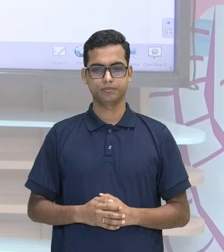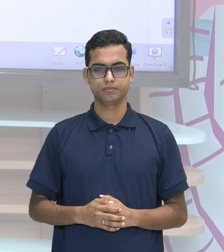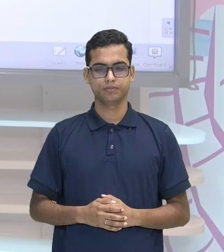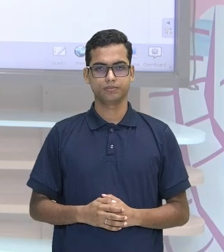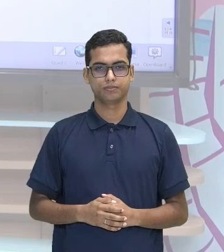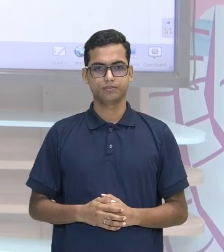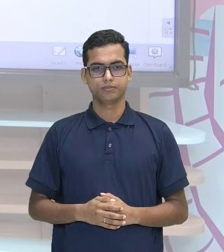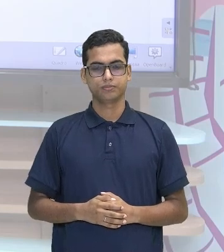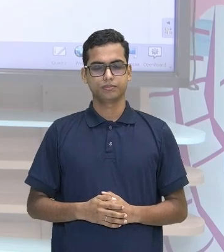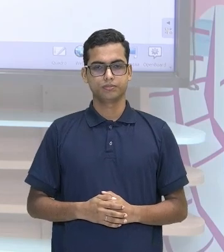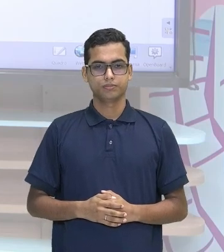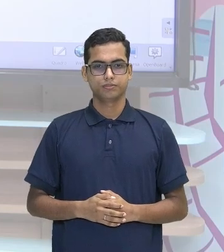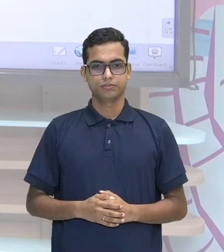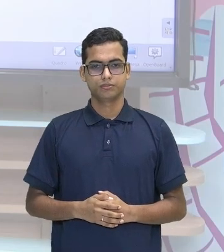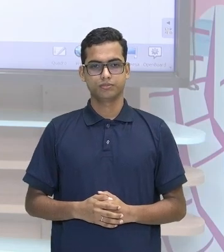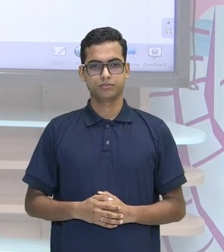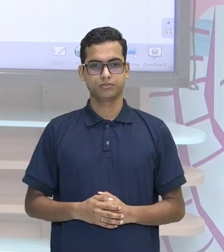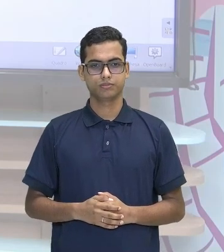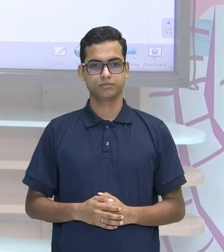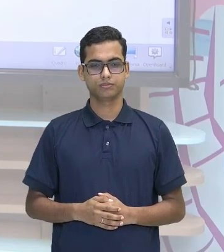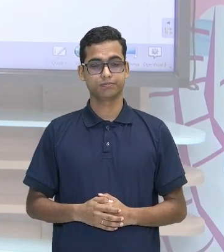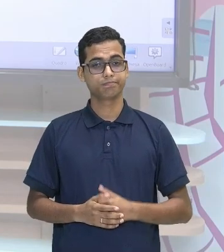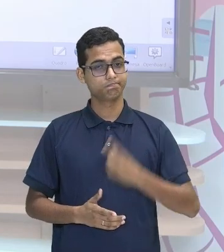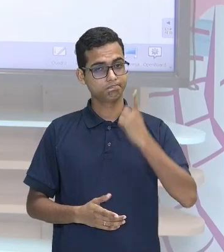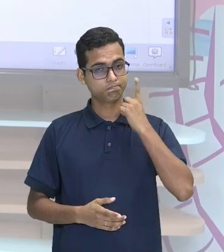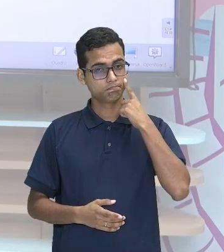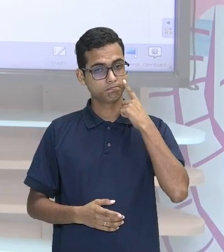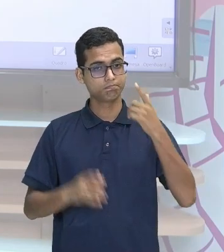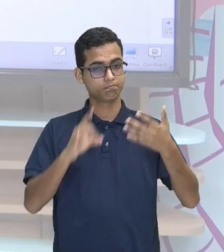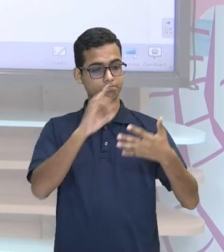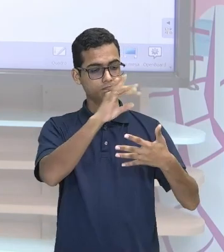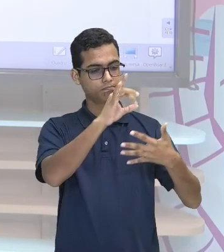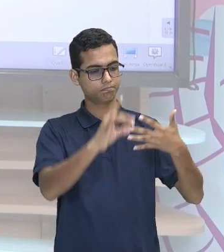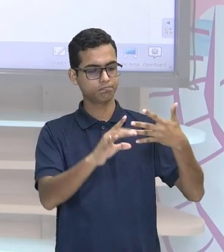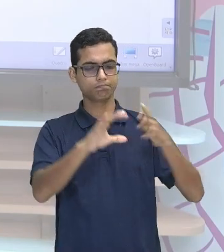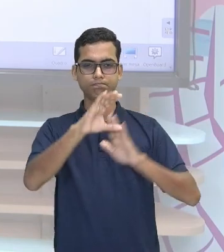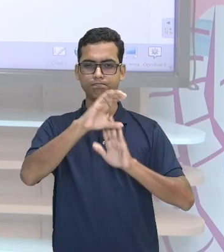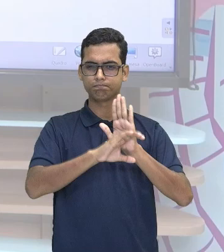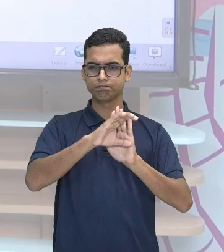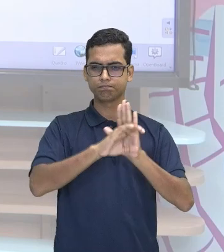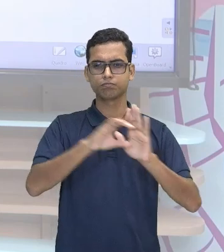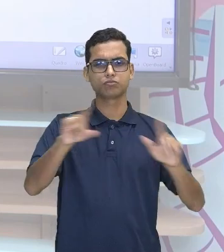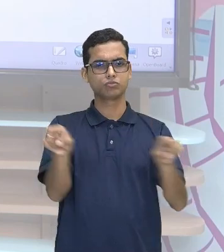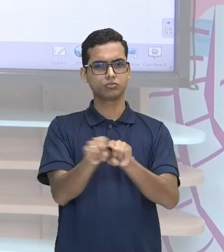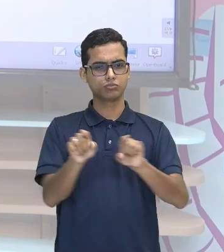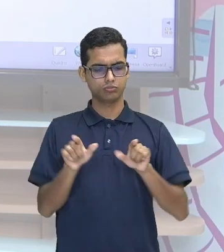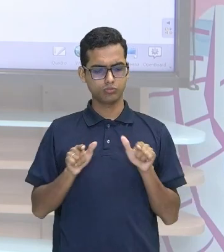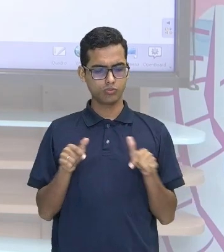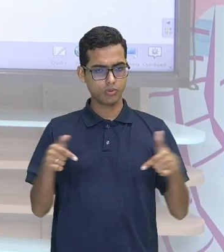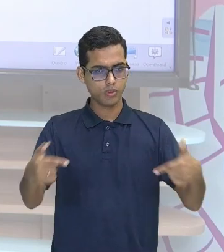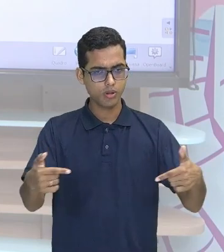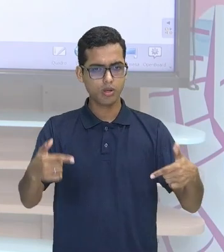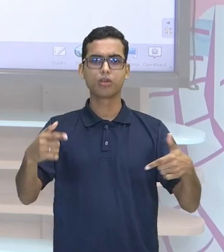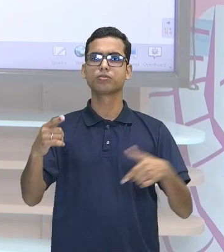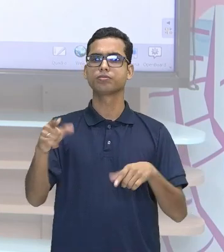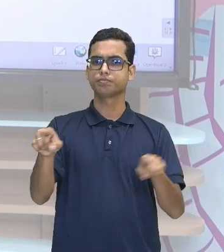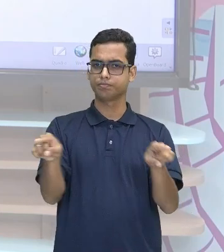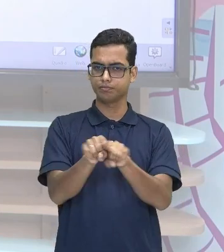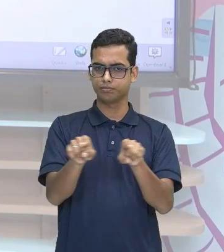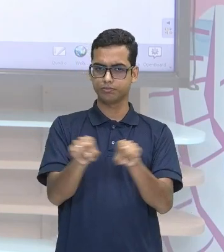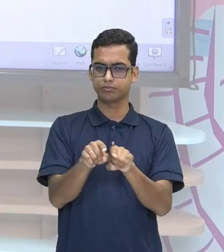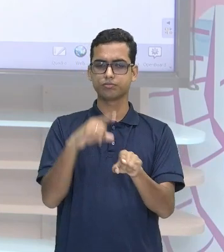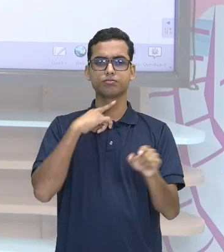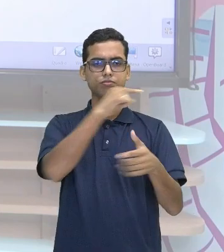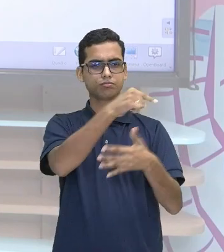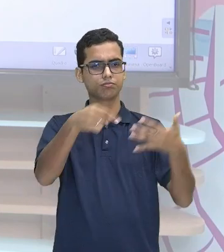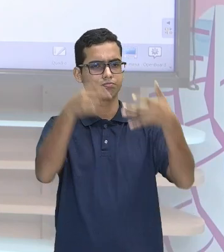E aí, nós observamos, né, cada um desses conceitos, verificamos cada uma dessas atividades, pontuamos